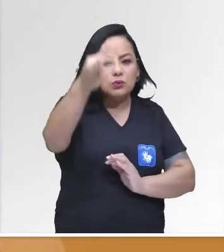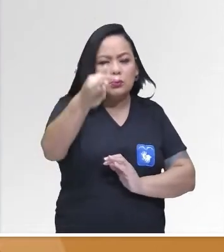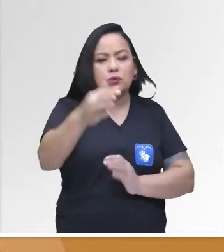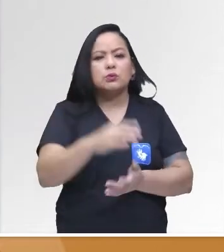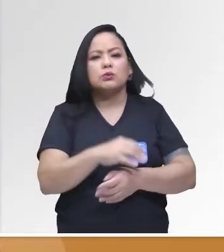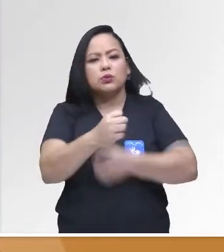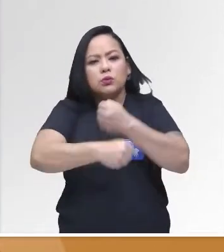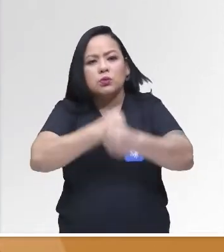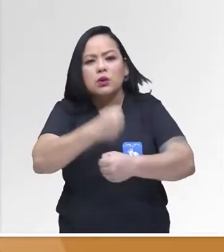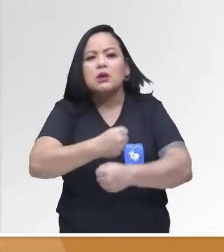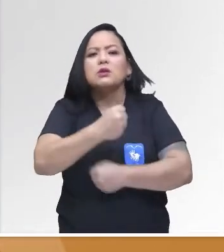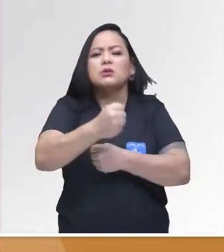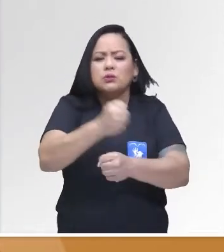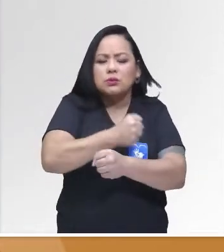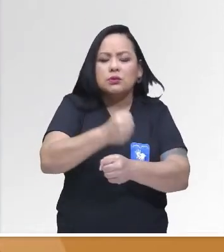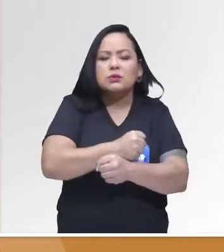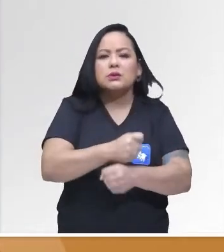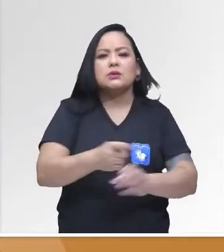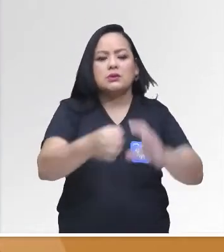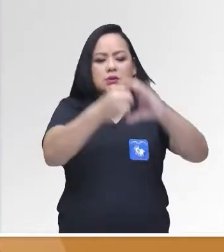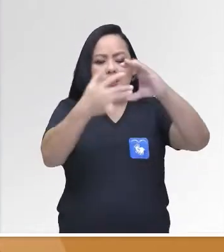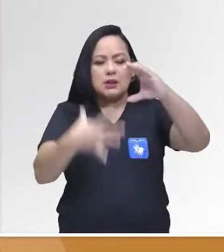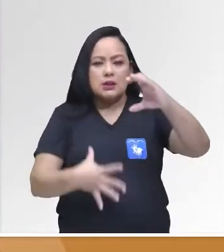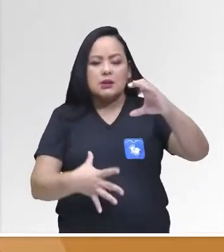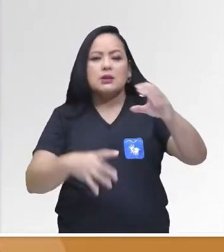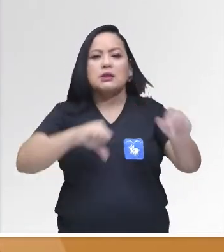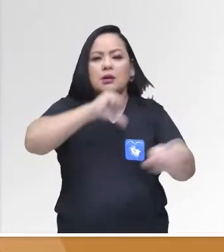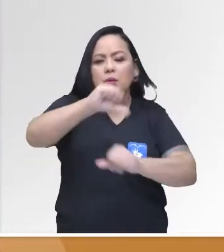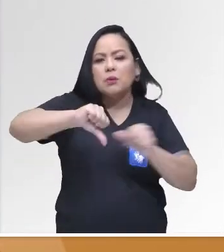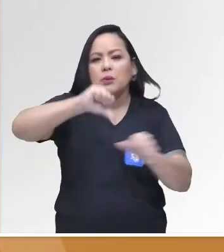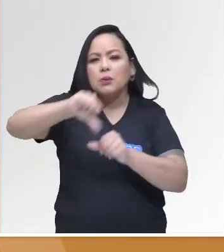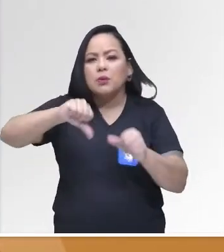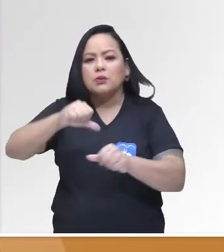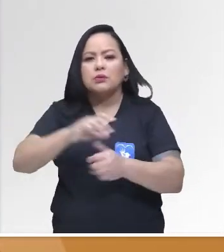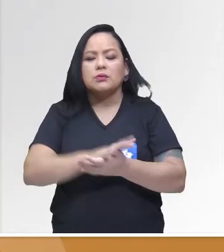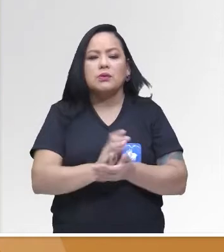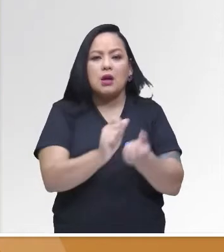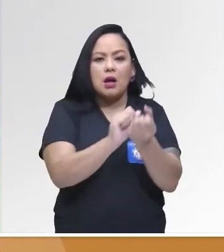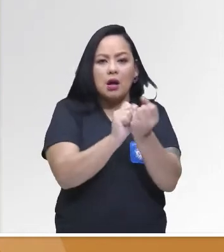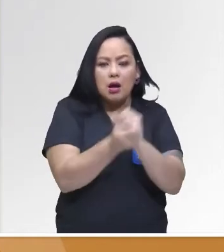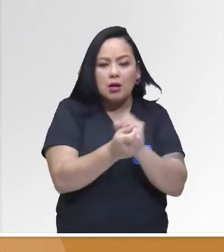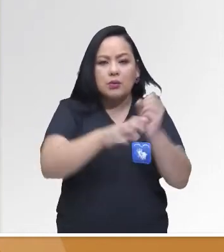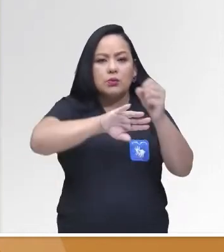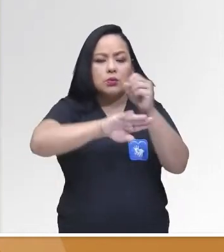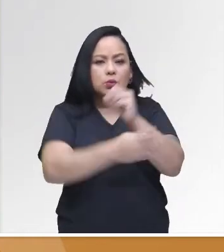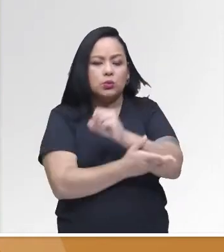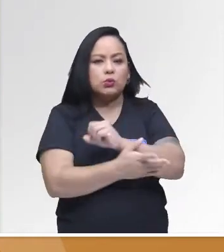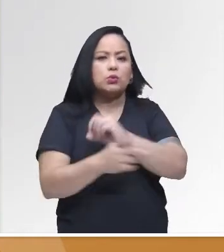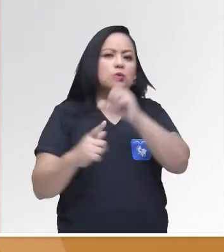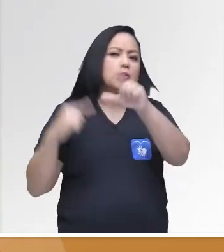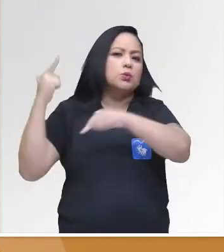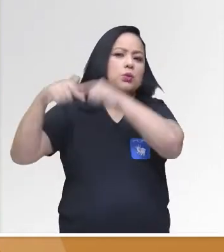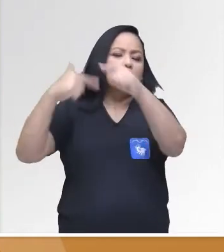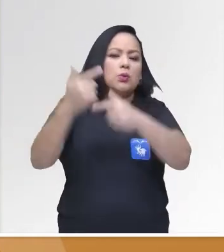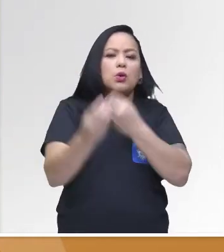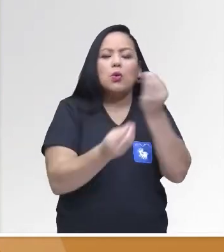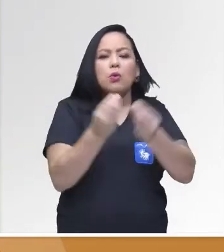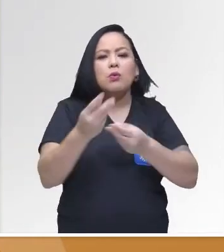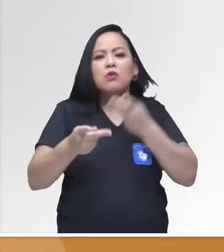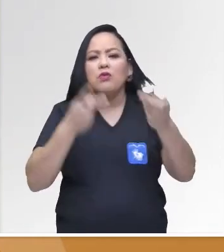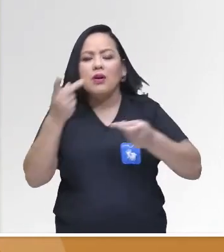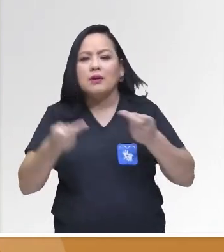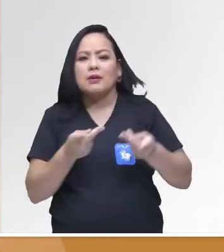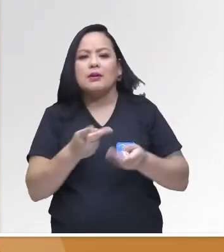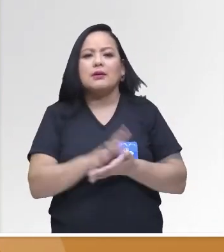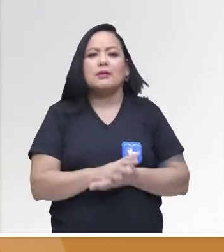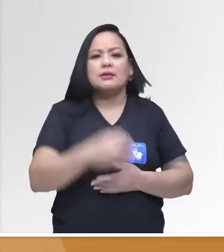outro. Alguns aspectos vão mudando. Hábitos, costumes, modo de falar, modo